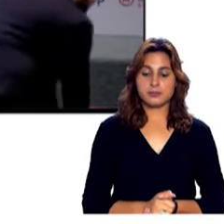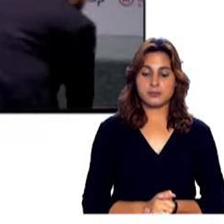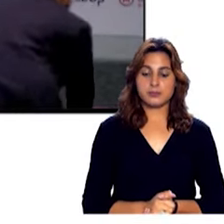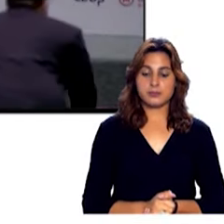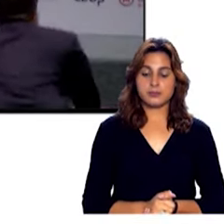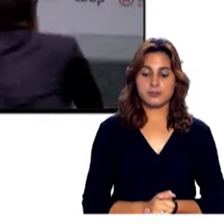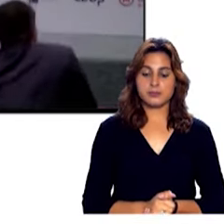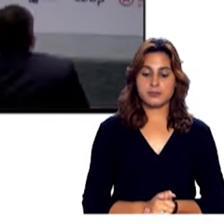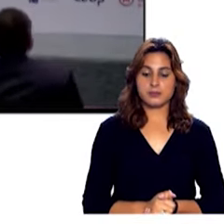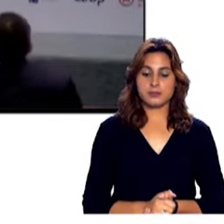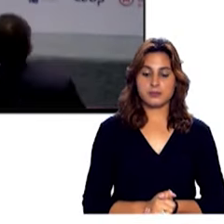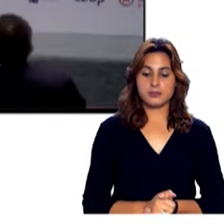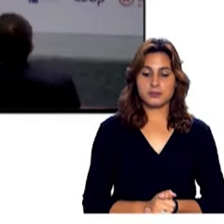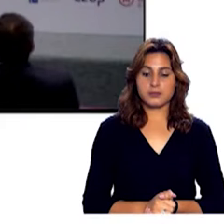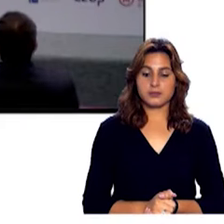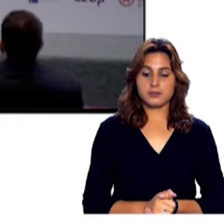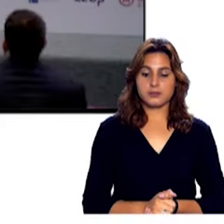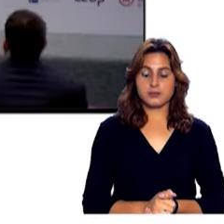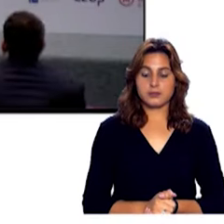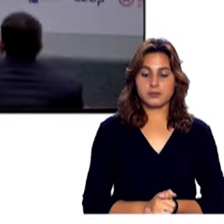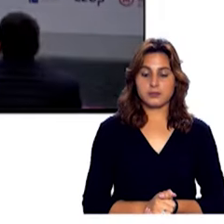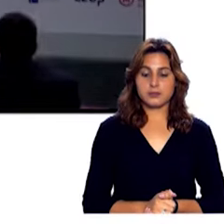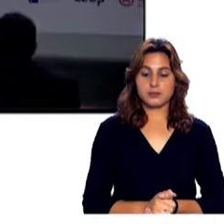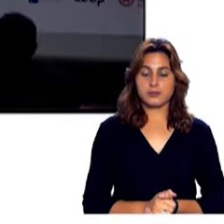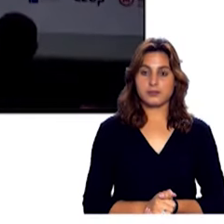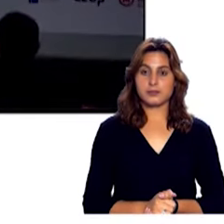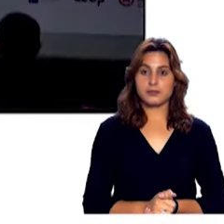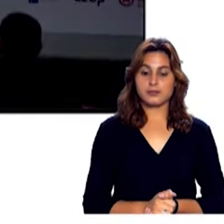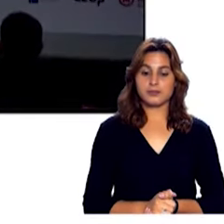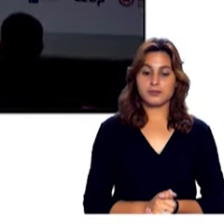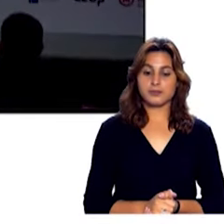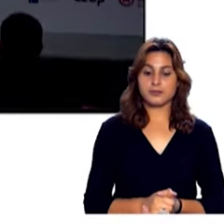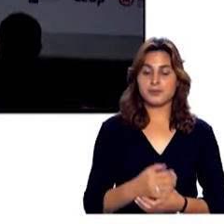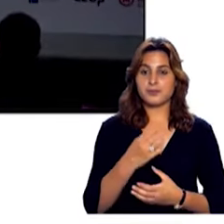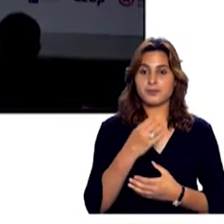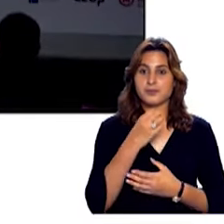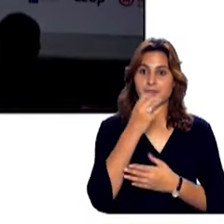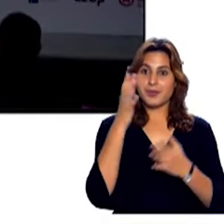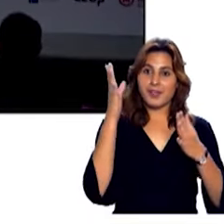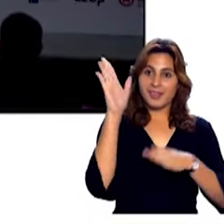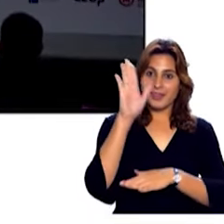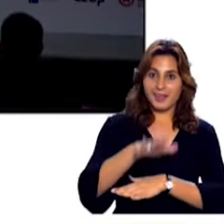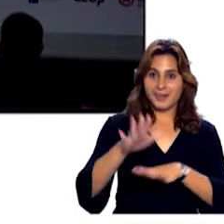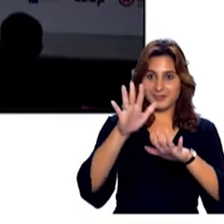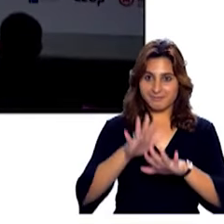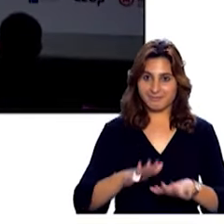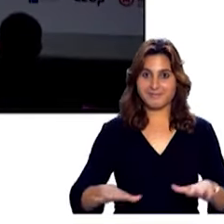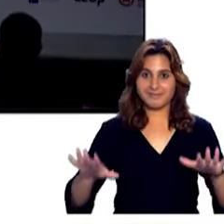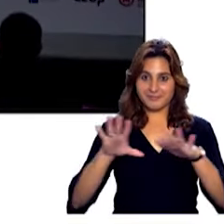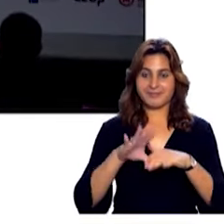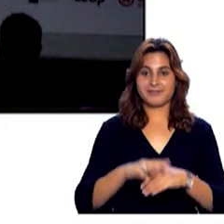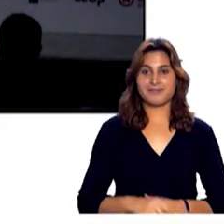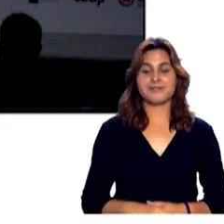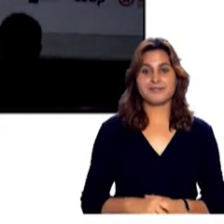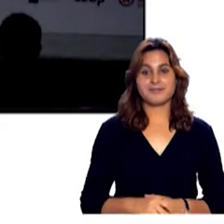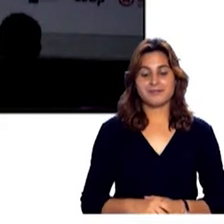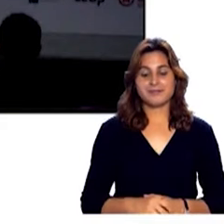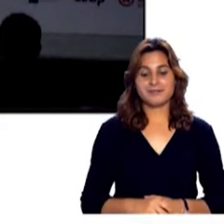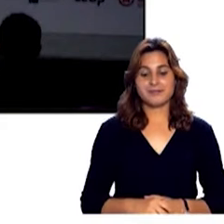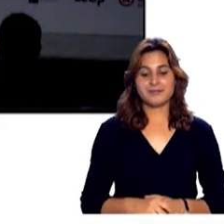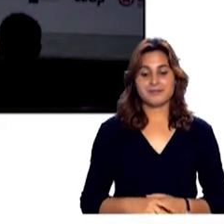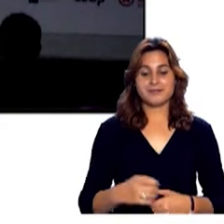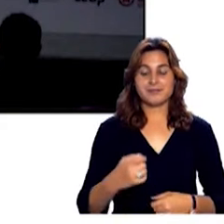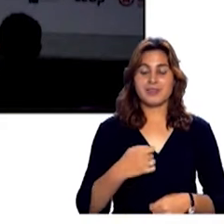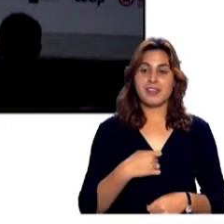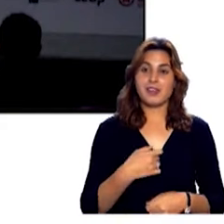palavra bien Bonjour à toutes ET à tous je voudrais quand même prendre une Petite seconde malgré la fatigue qui